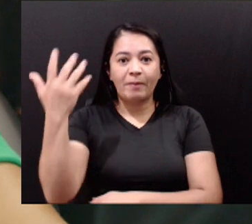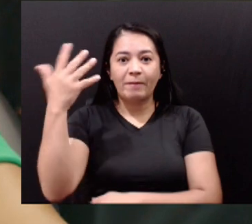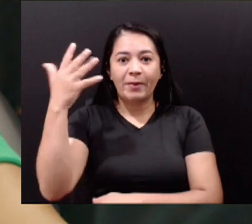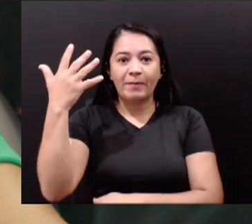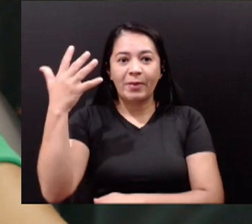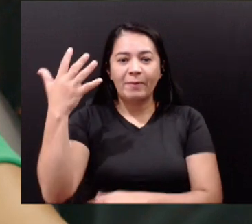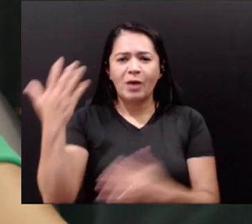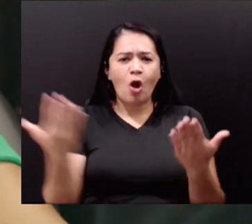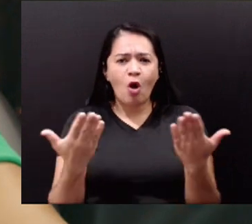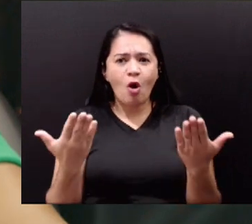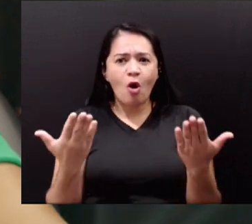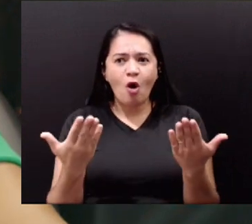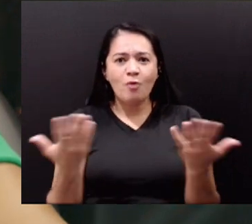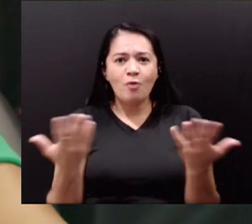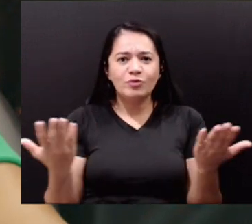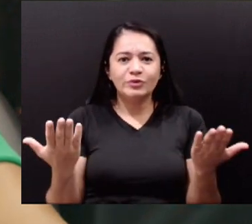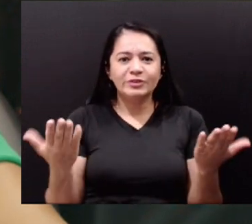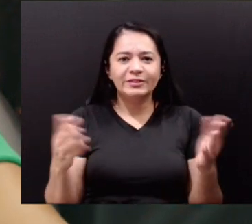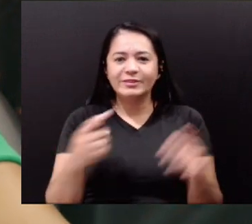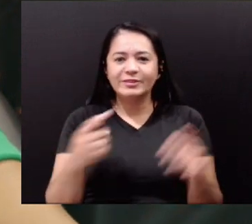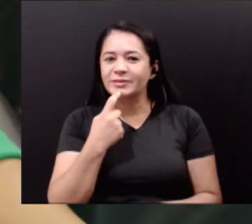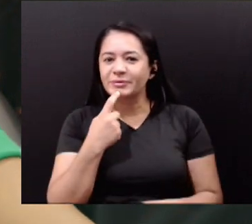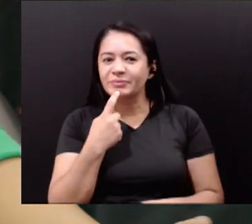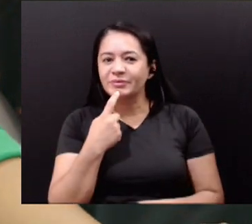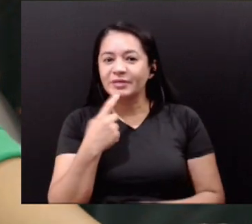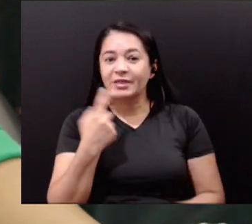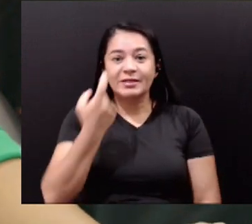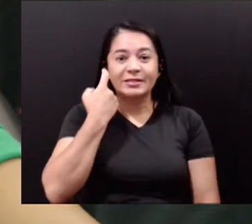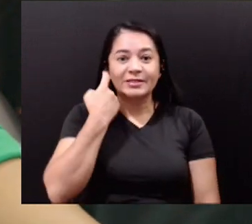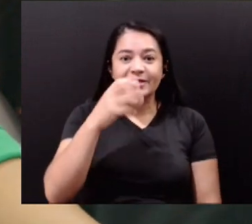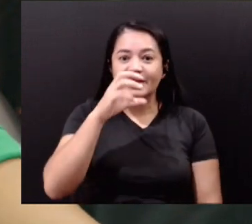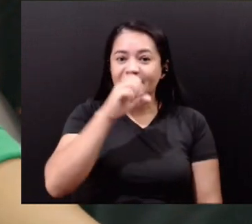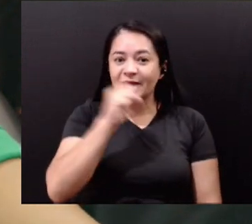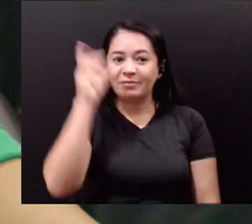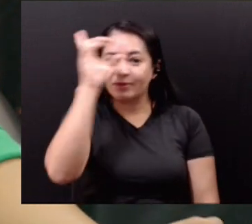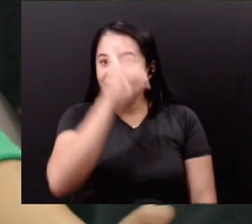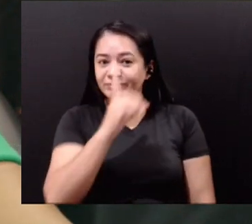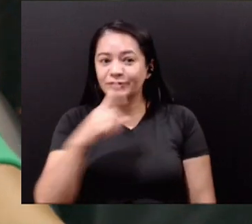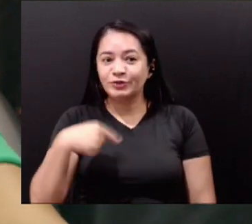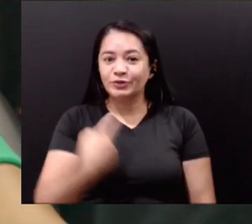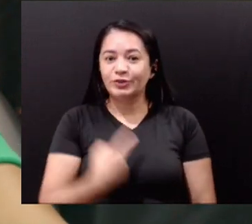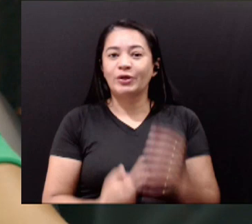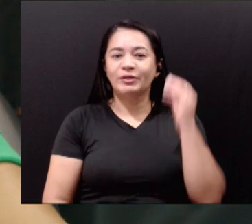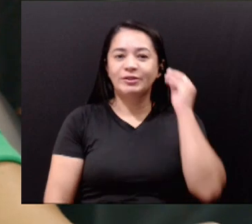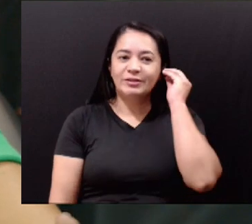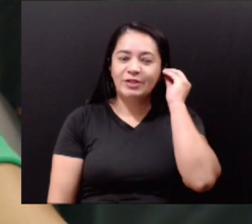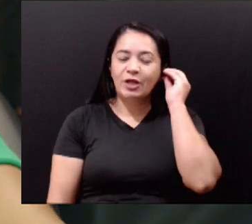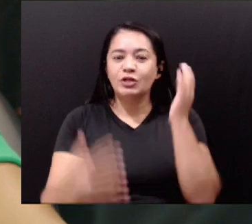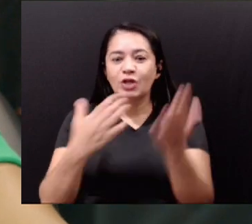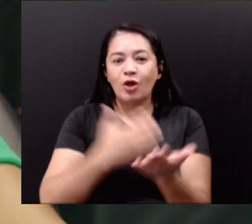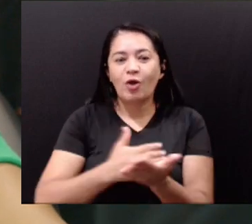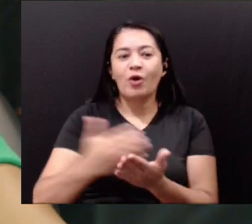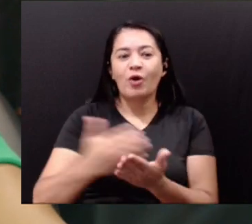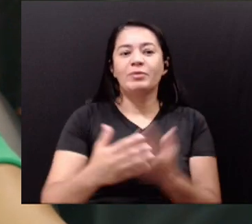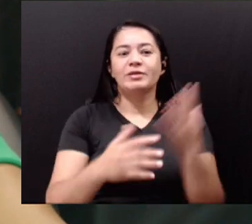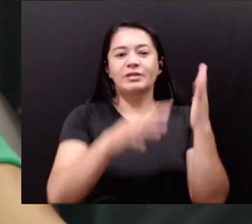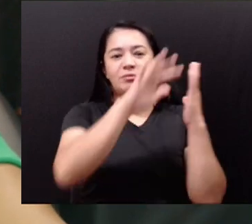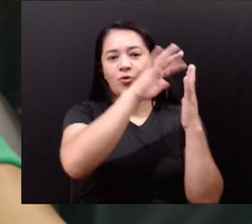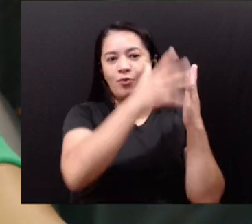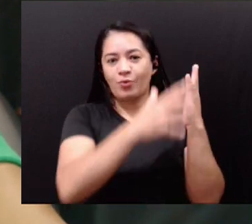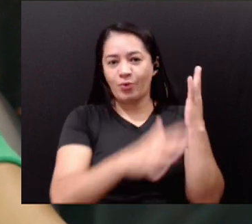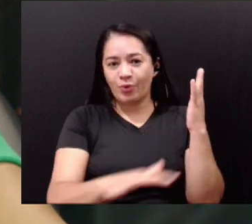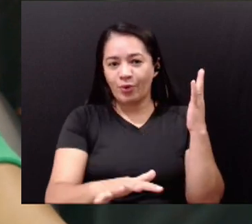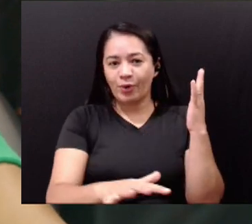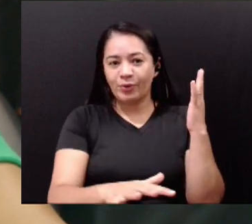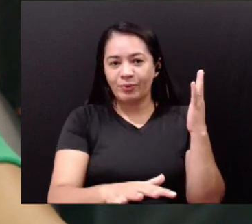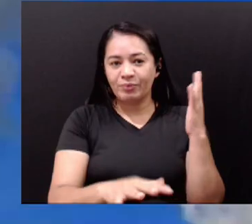tempo aqui na cidade de Campinas? É sexta, sábado e domingo, nós estamos no outono, e a gente espera aí que a temperatura baixe um pouquinho,